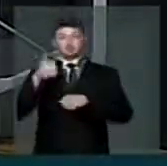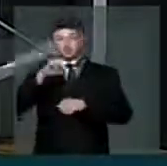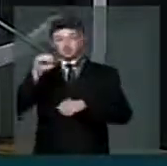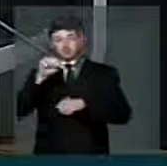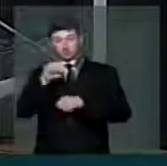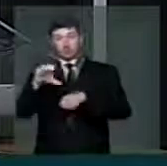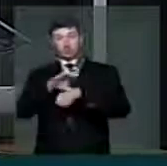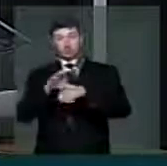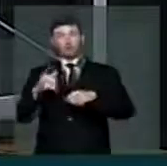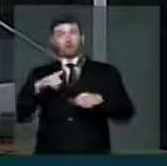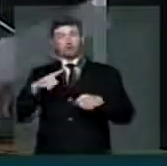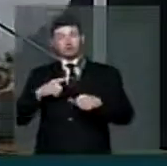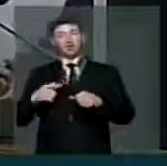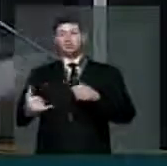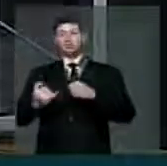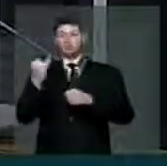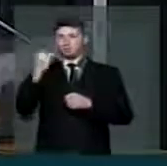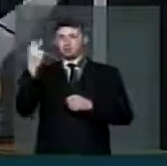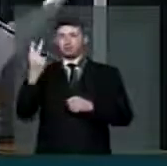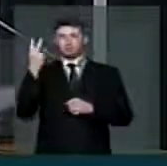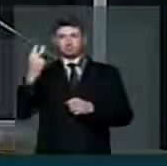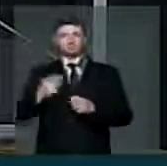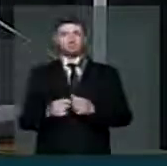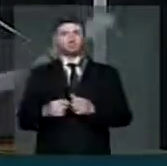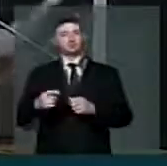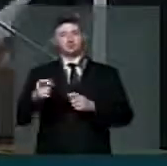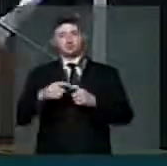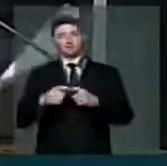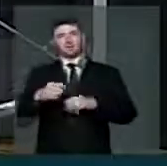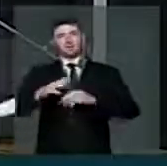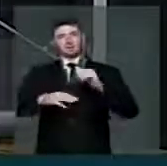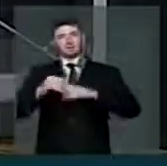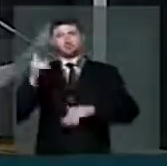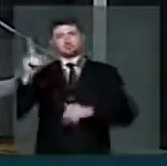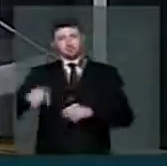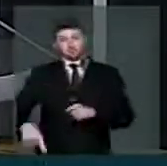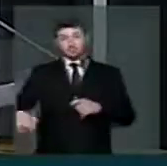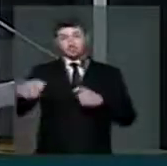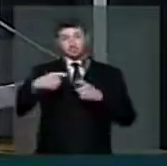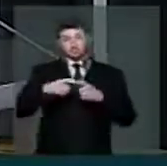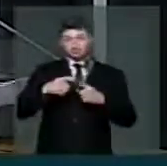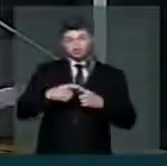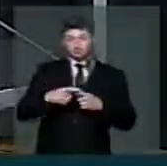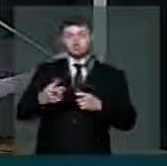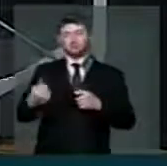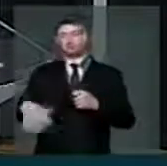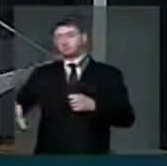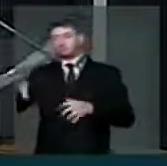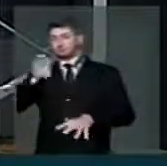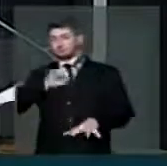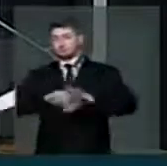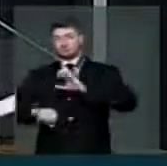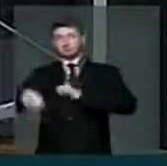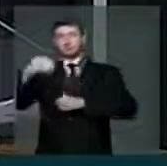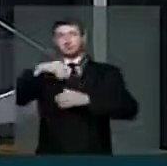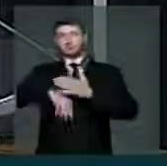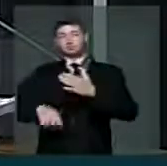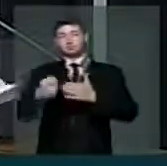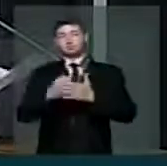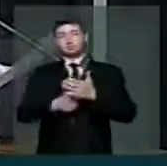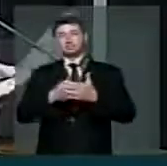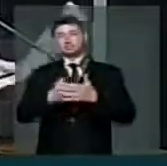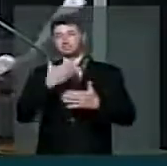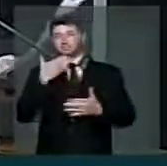um papel fundamental. Os médicos profissionais são aqueles que têm que se incorporar na luta pela